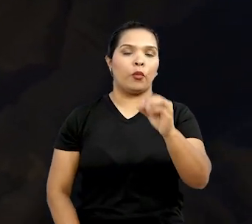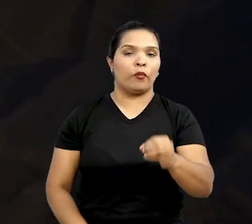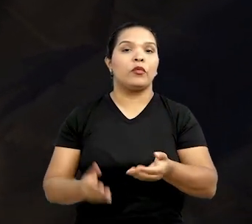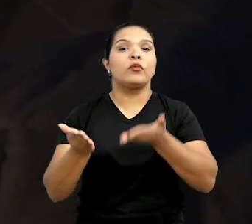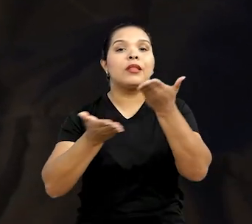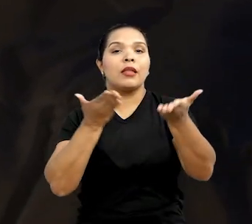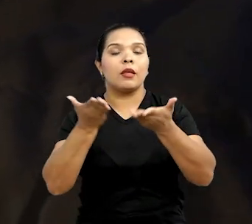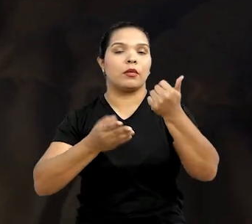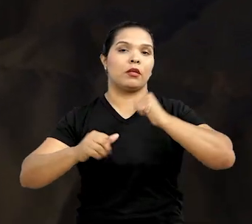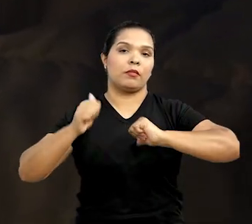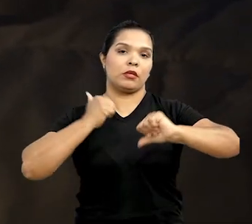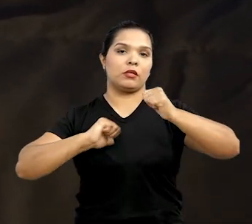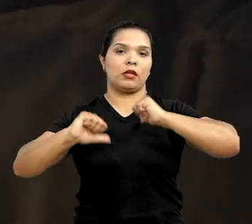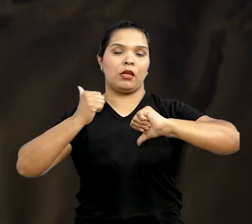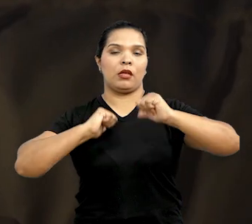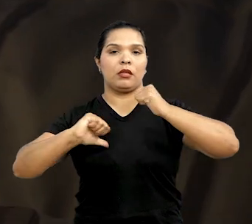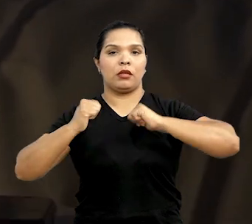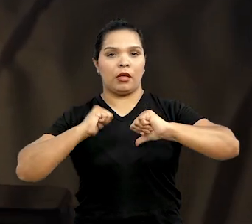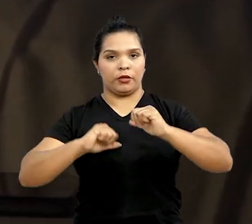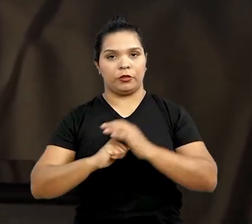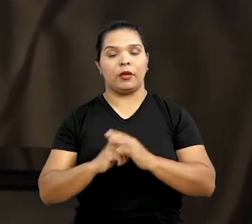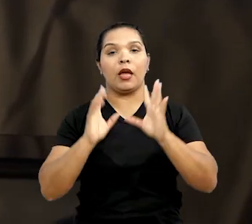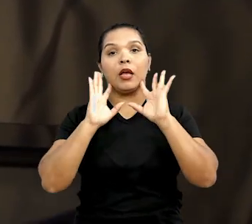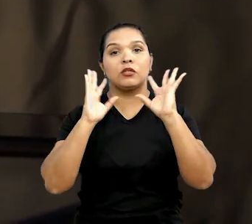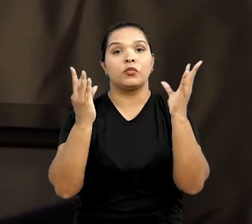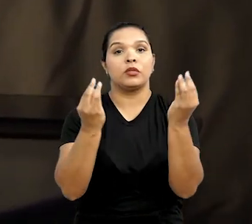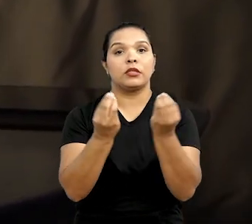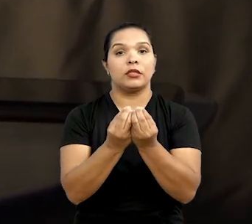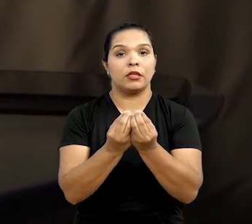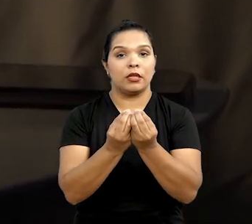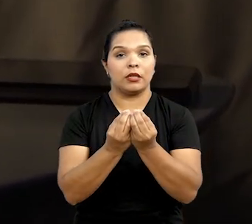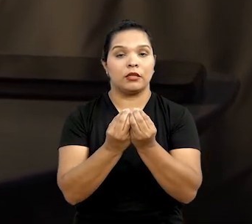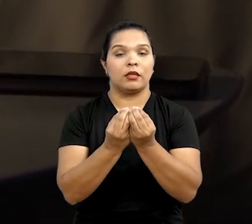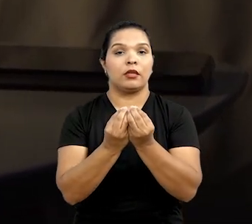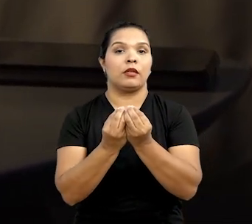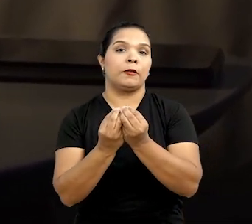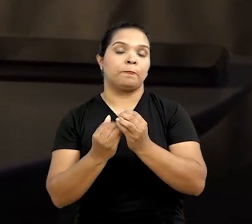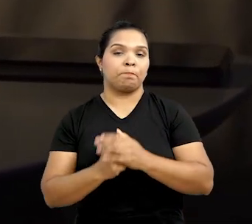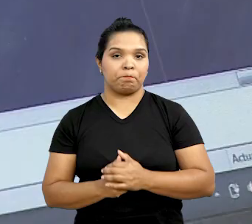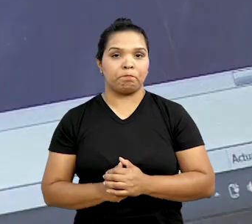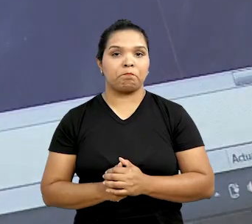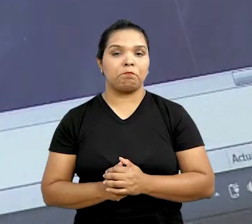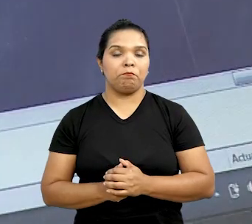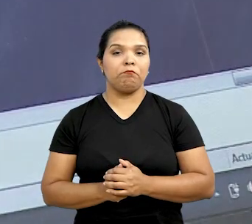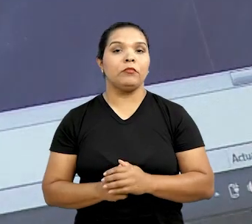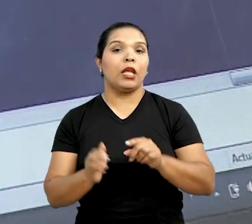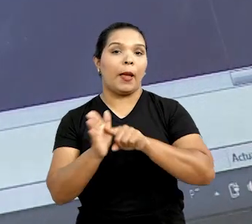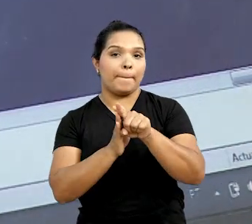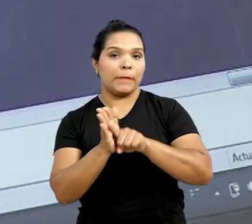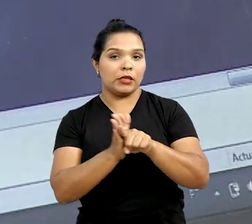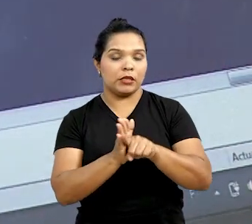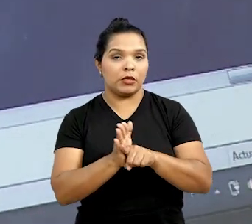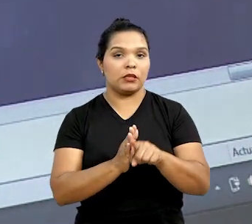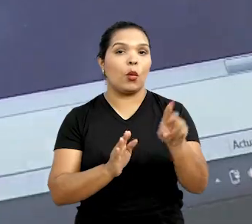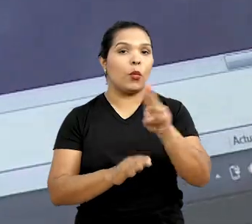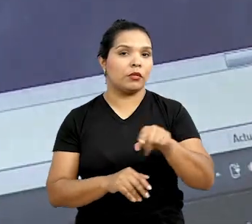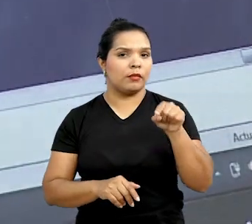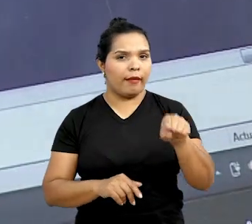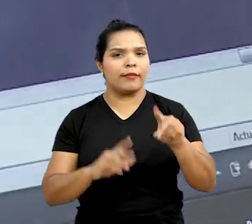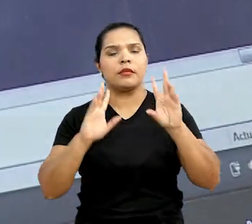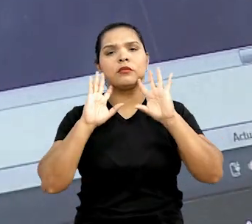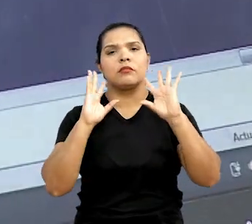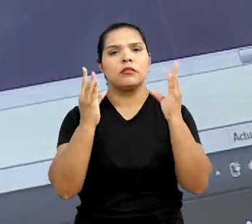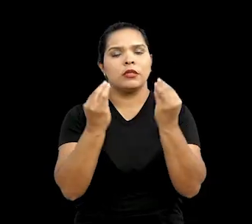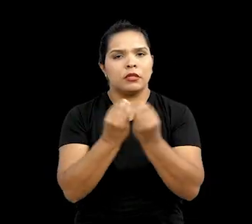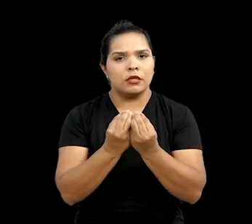para a ansiedade. A substância em questão é a 5-mel-DMT. Segundo a pesquisa, o uso da